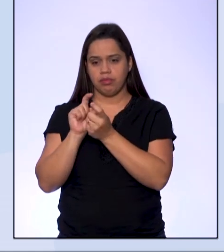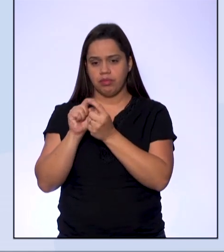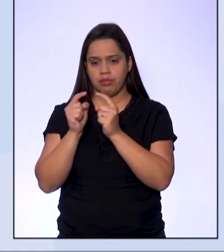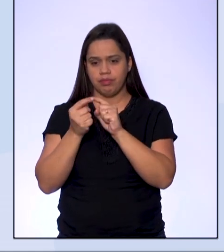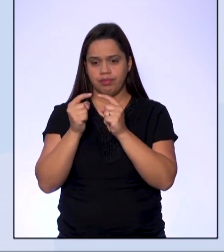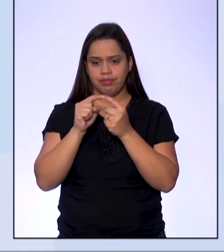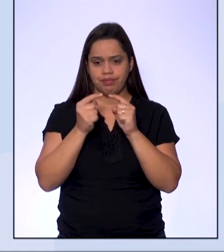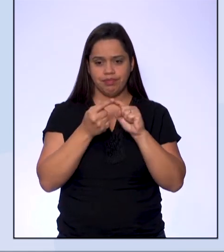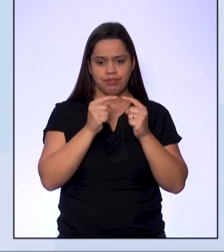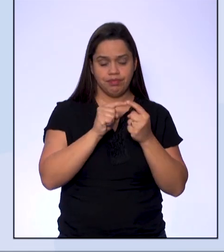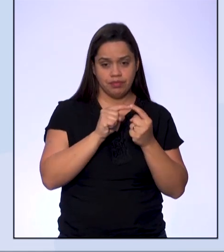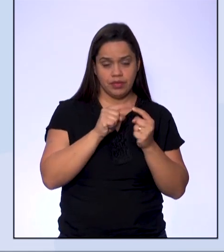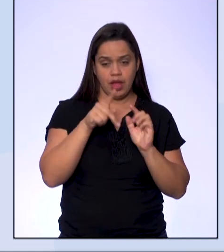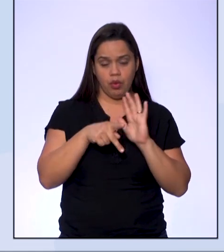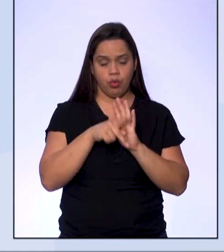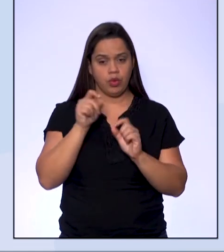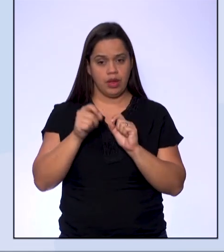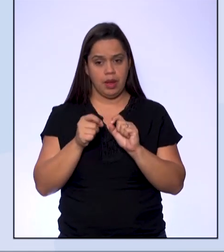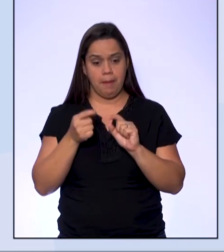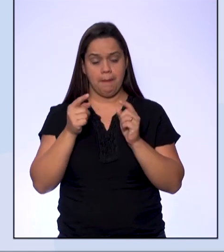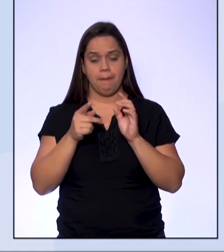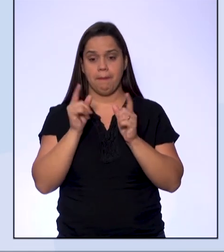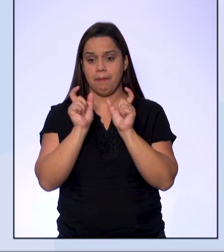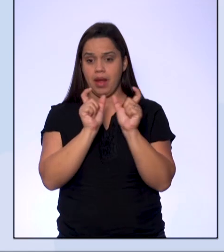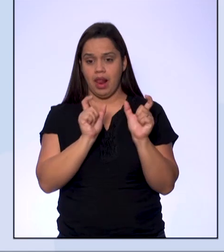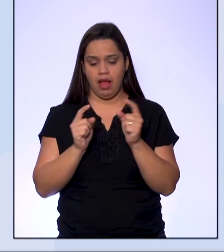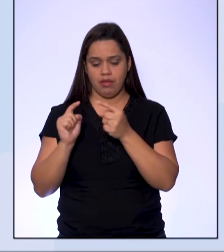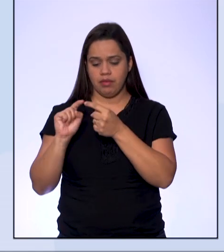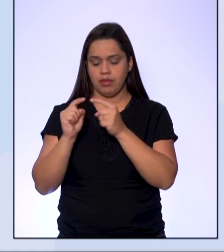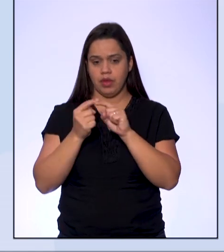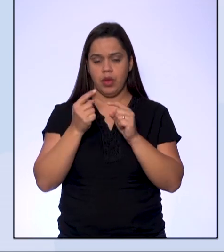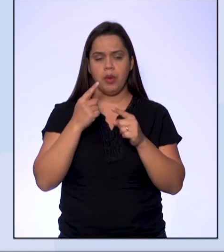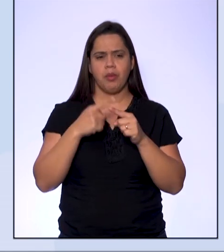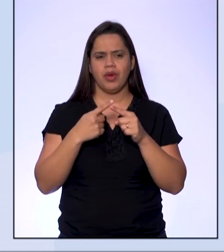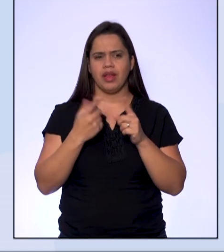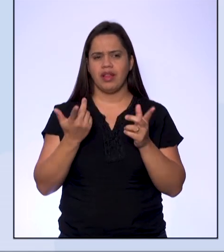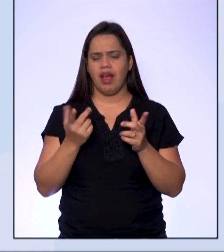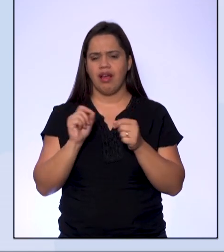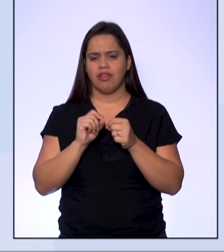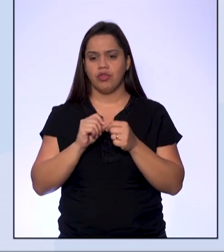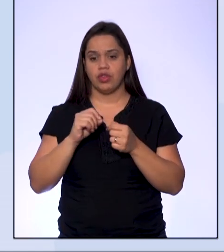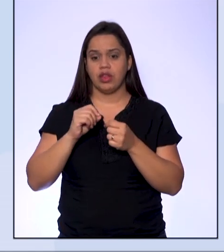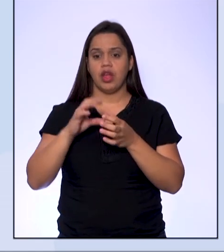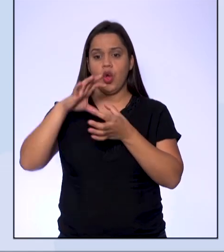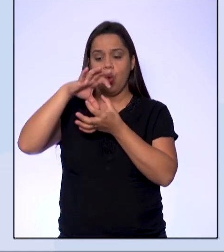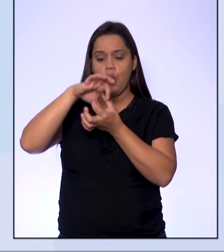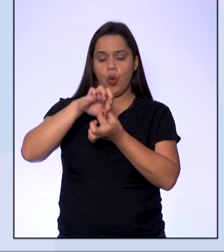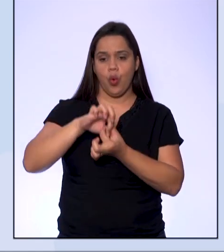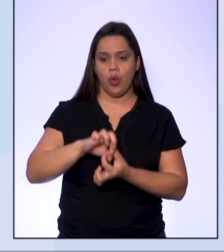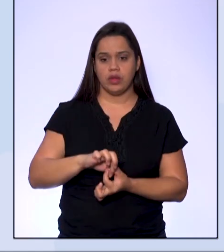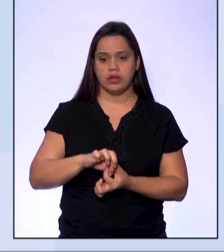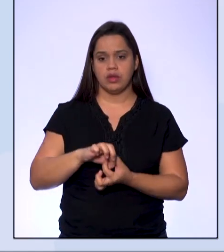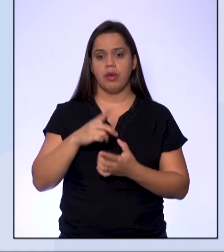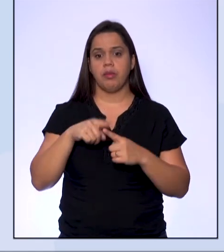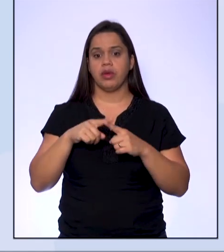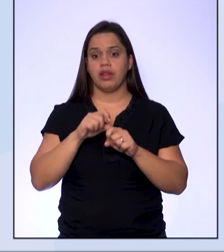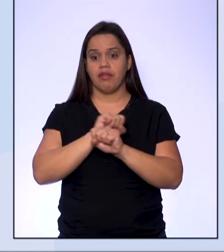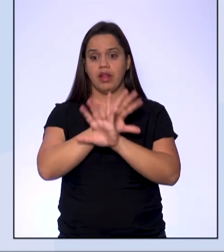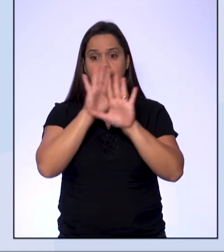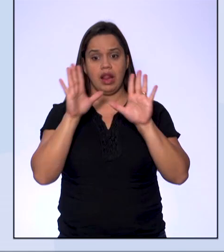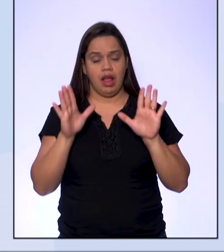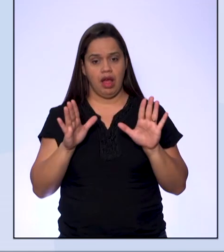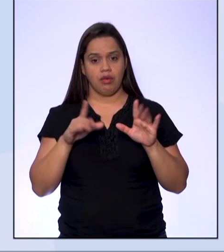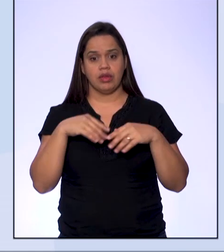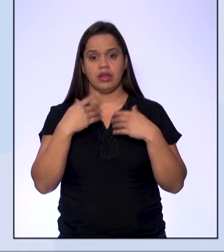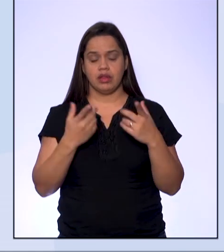são termos, palavras que ligam. Por que elas dão coesão? O que é coesão? Clareza. O conectivo, ele tem a função